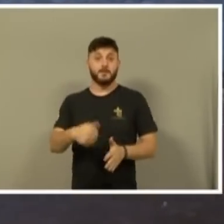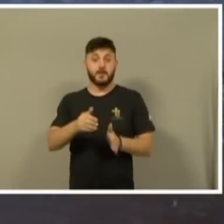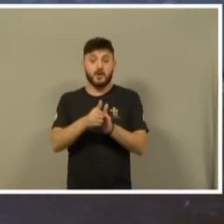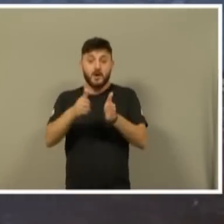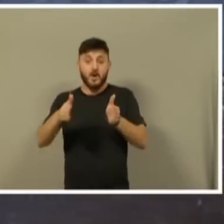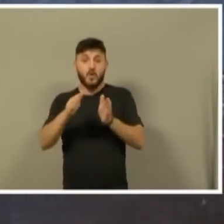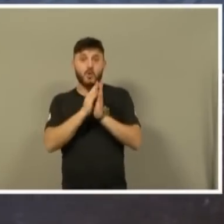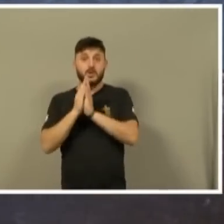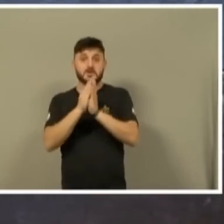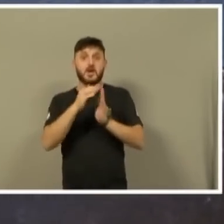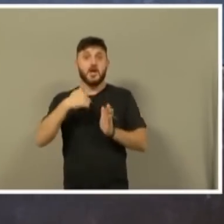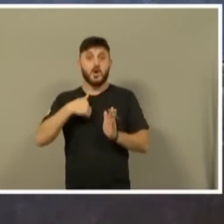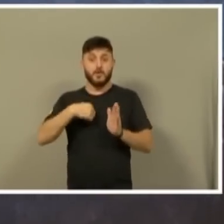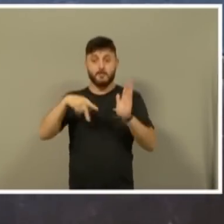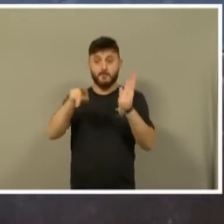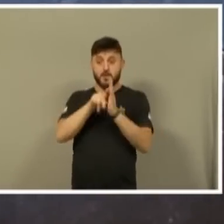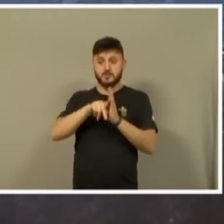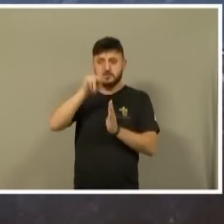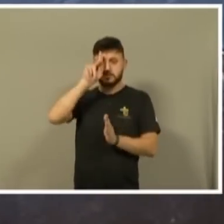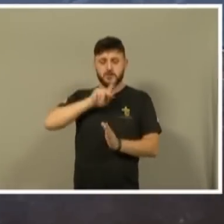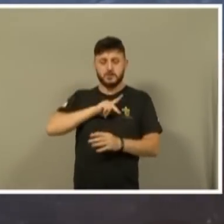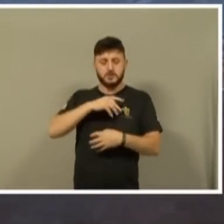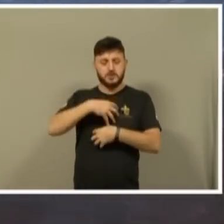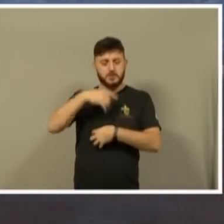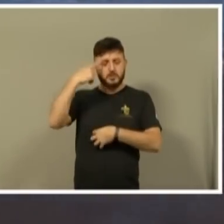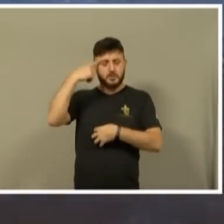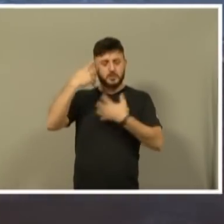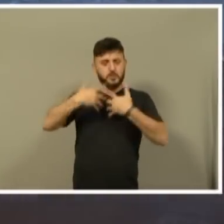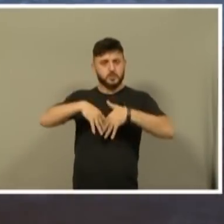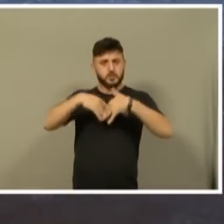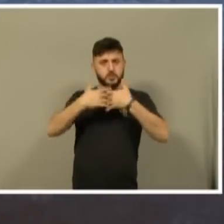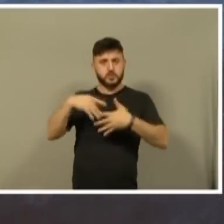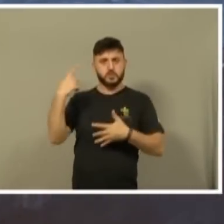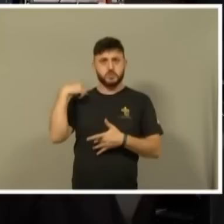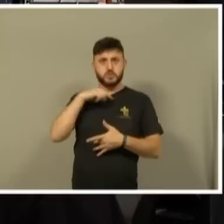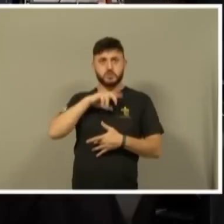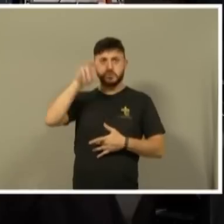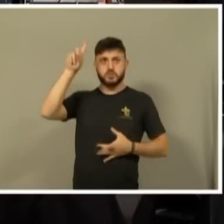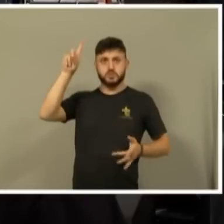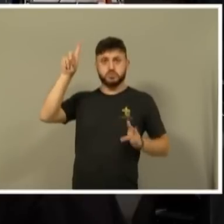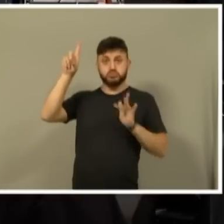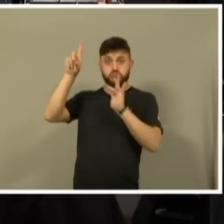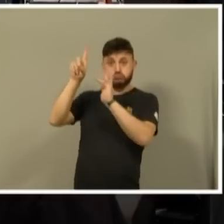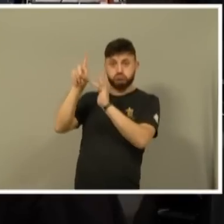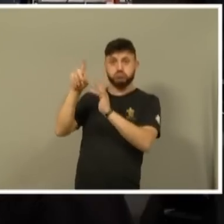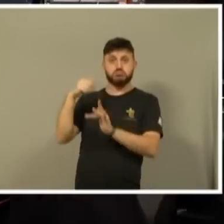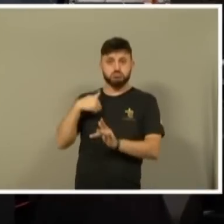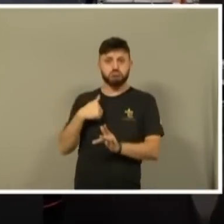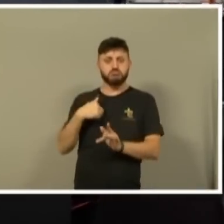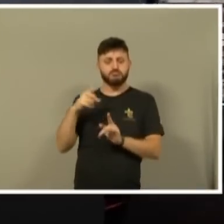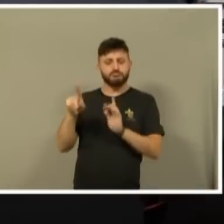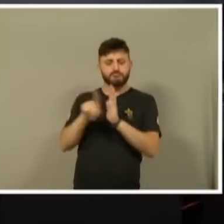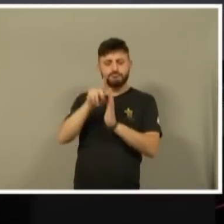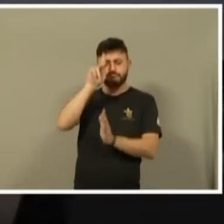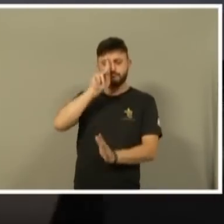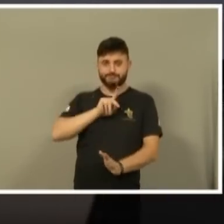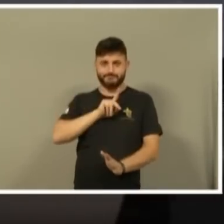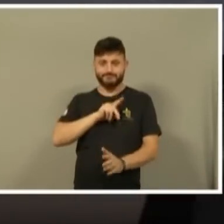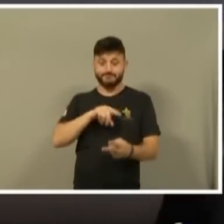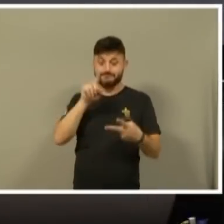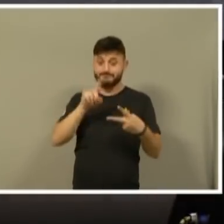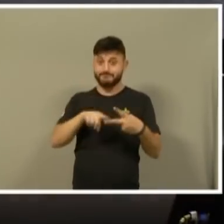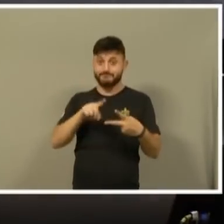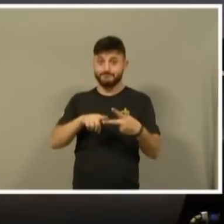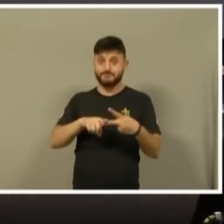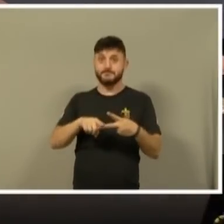oração, eu me encontrar para estar na presença de Deus, entenderam isso? Primeiro passo, eu me encontrar. Segundo,